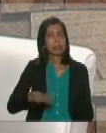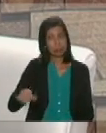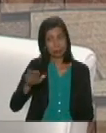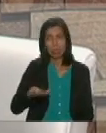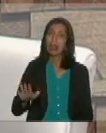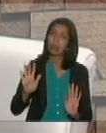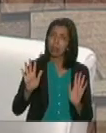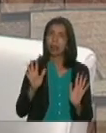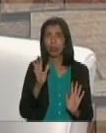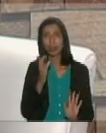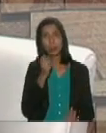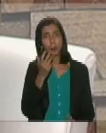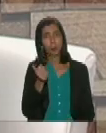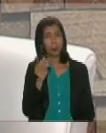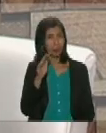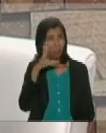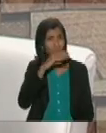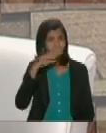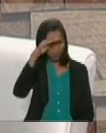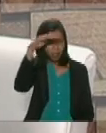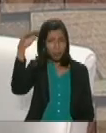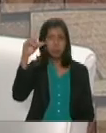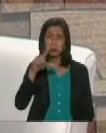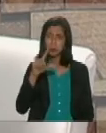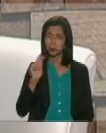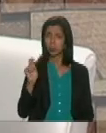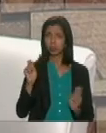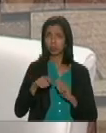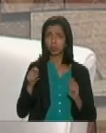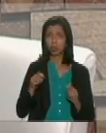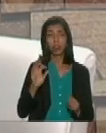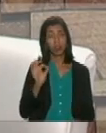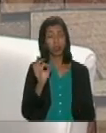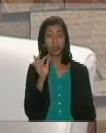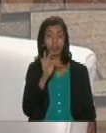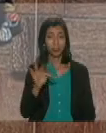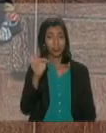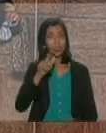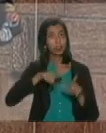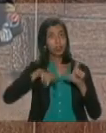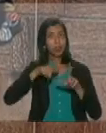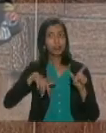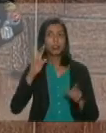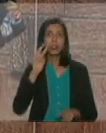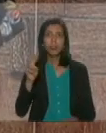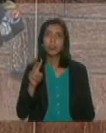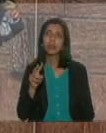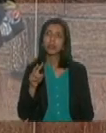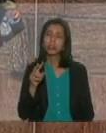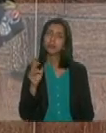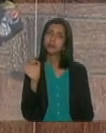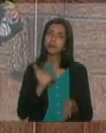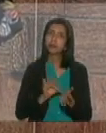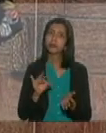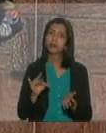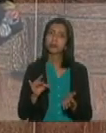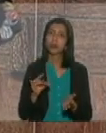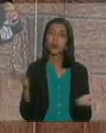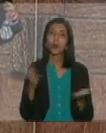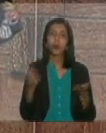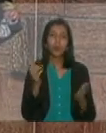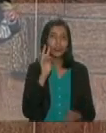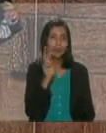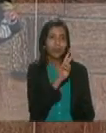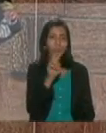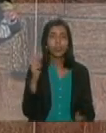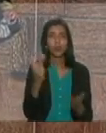né? Mas aí, quando é uma criança, você tem que seguir. Mas um adulto já pode escolher. Isso, a faculdade de letras, hoje em dia eu vejo como ela me rendeu o que